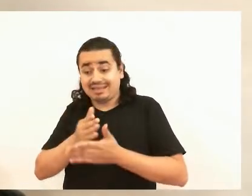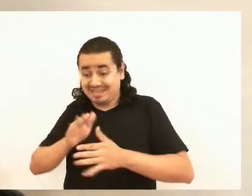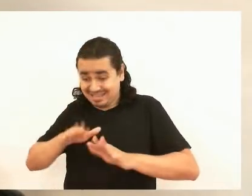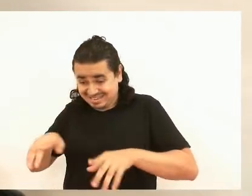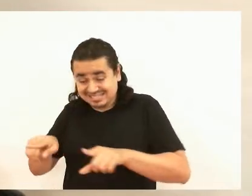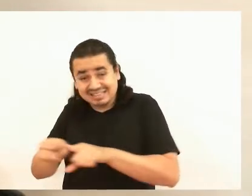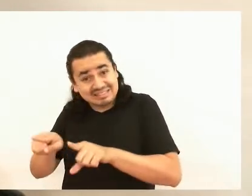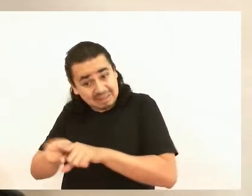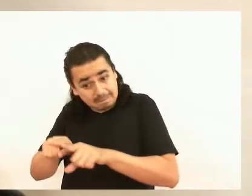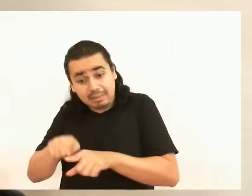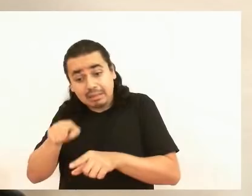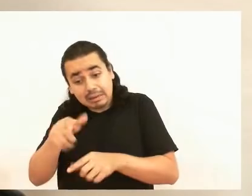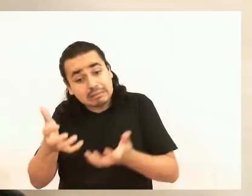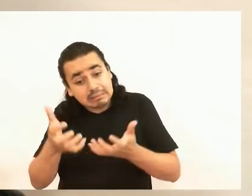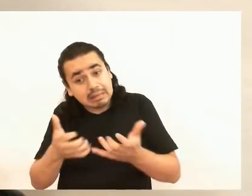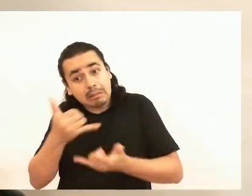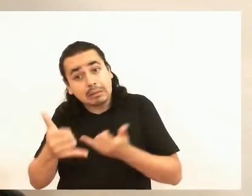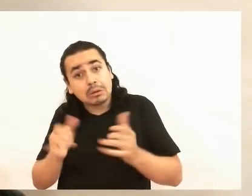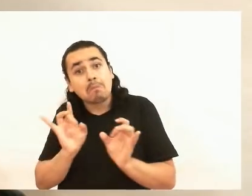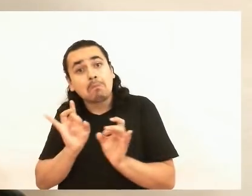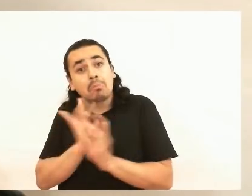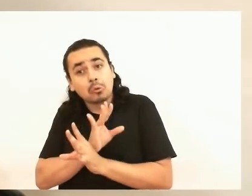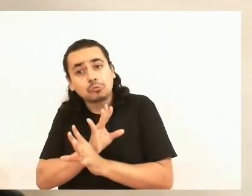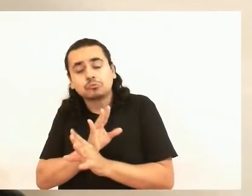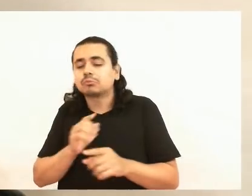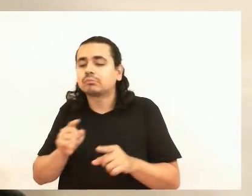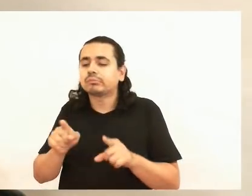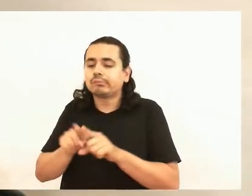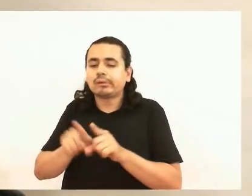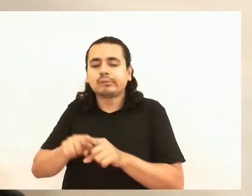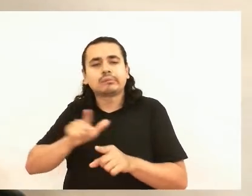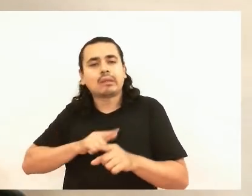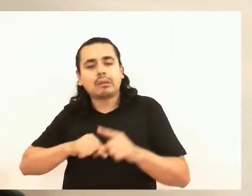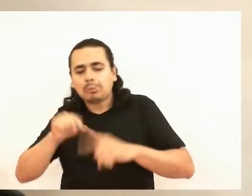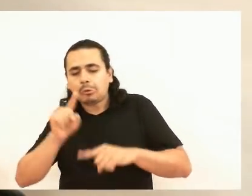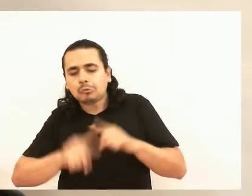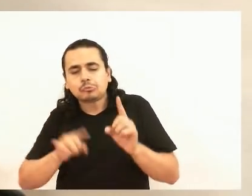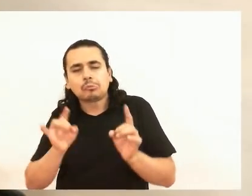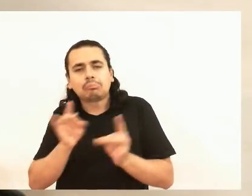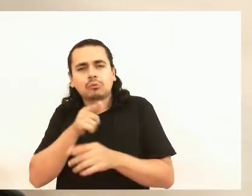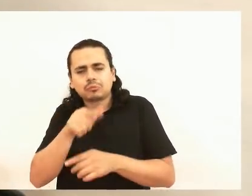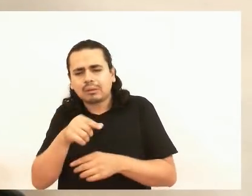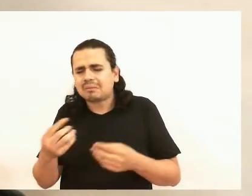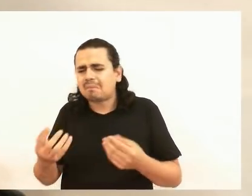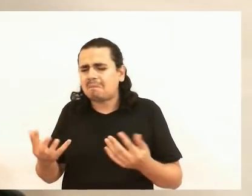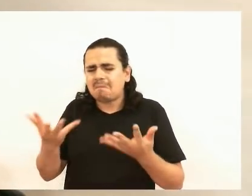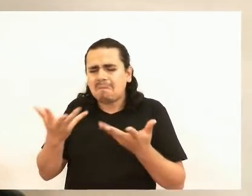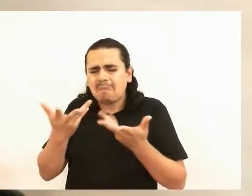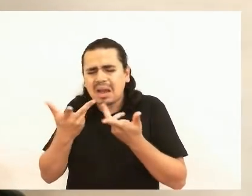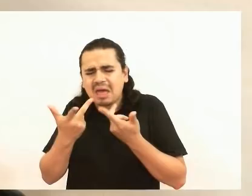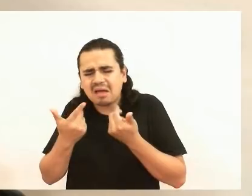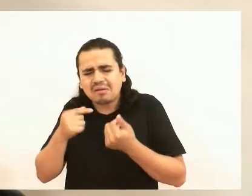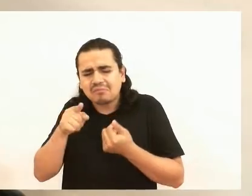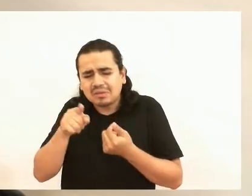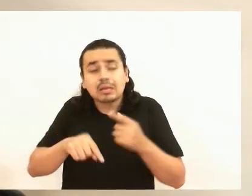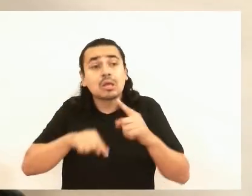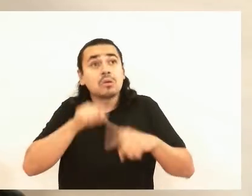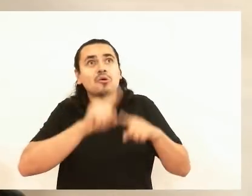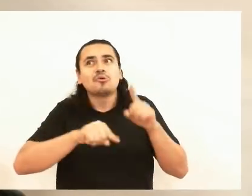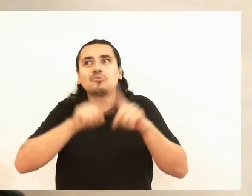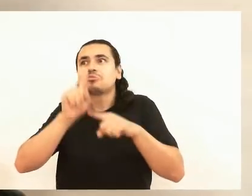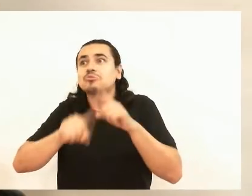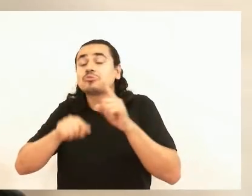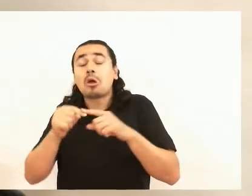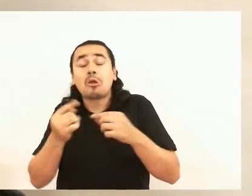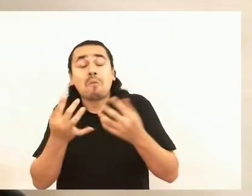é esse brinquedo pronto nettheim essa maravilha né que nos do que nos são ofertados e